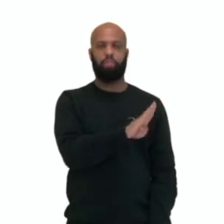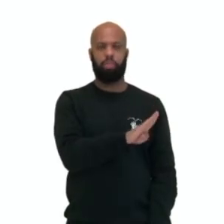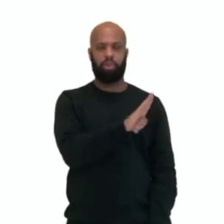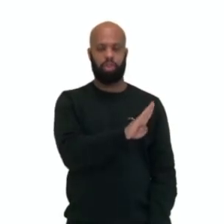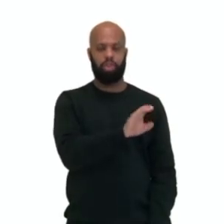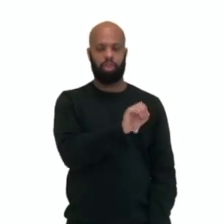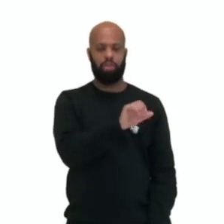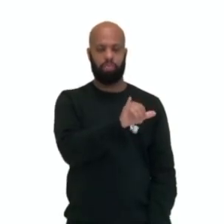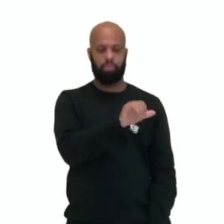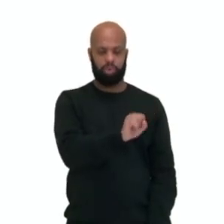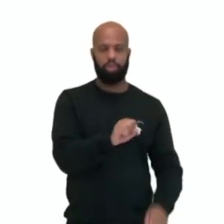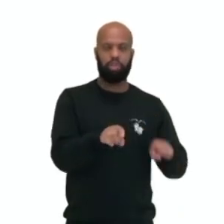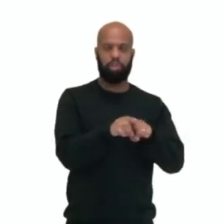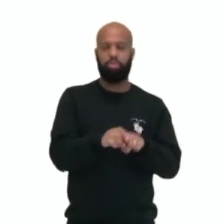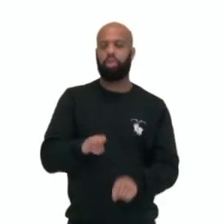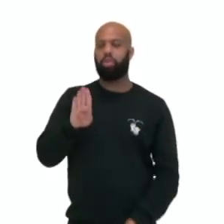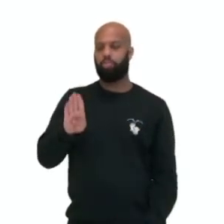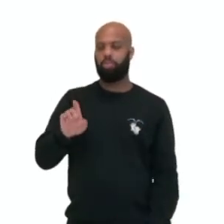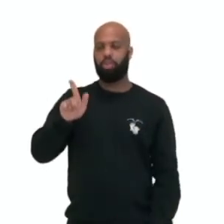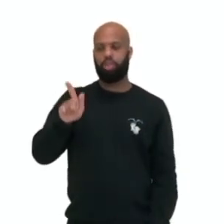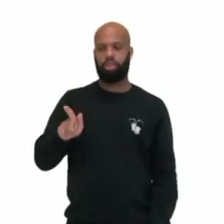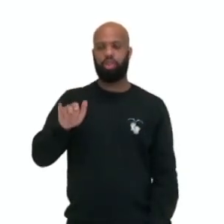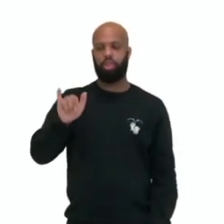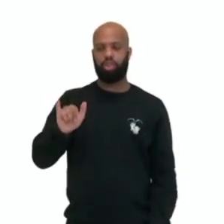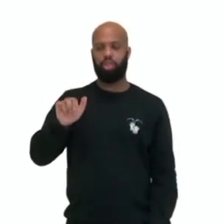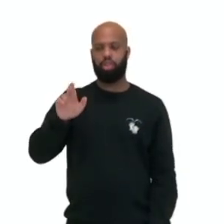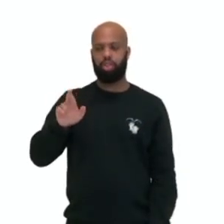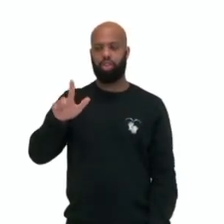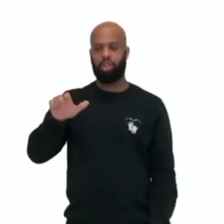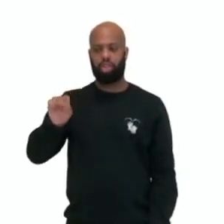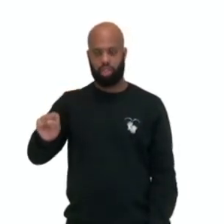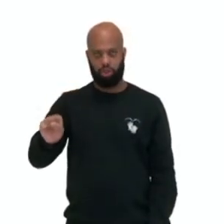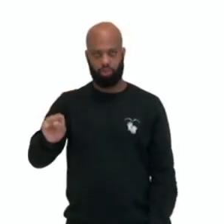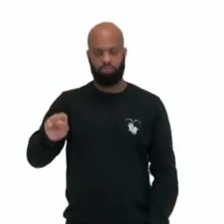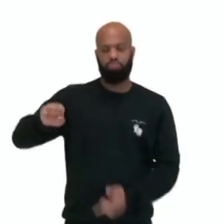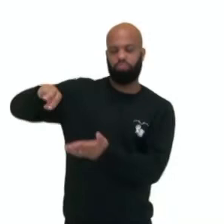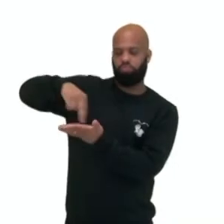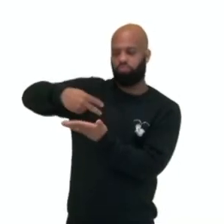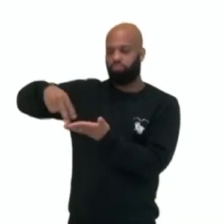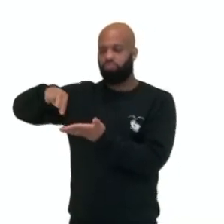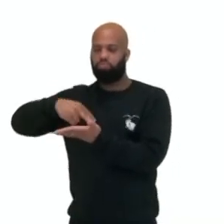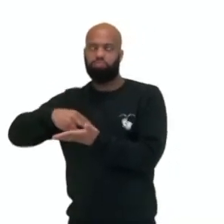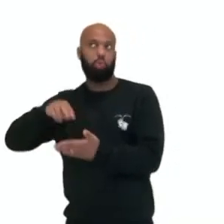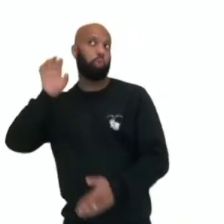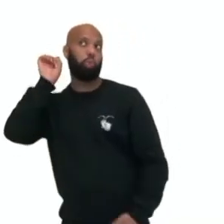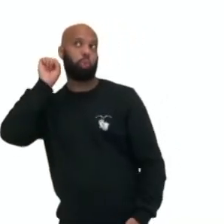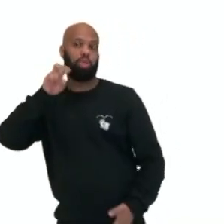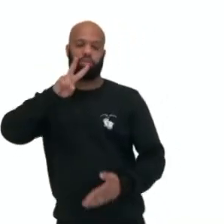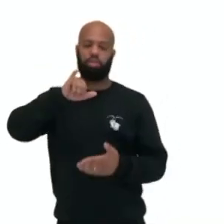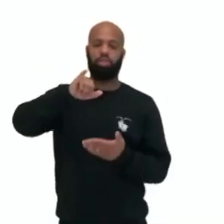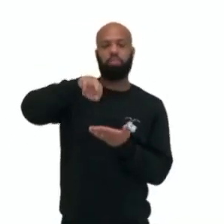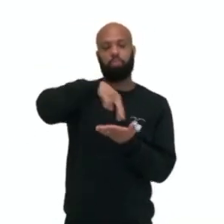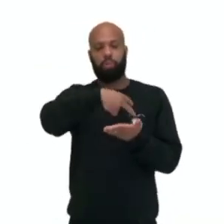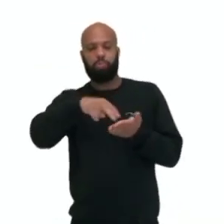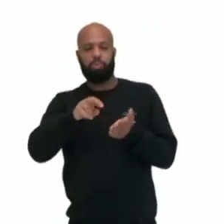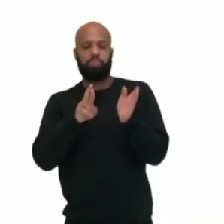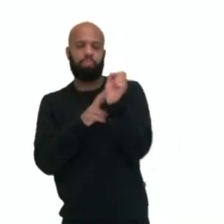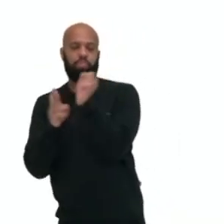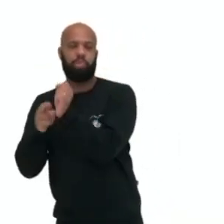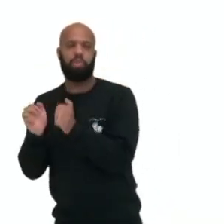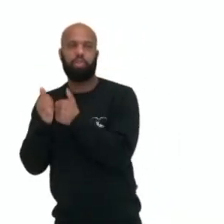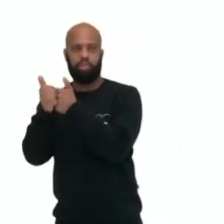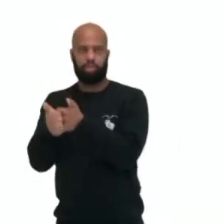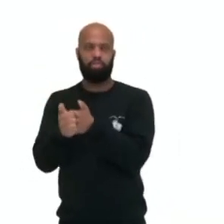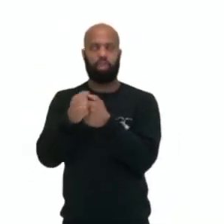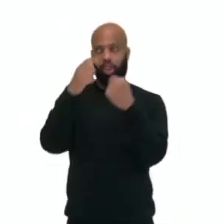utilizam passos e acrobacias para acompanhar o ritmo das músicas. Com o passar do tempo, o estilo se tornou ainda mais criativo